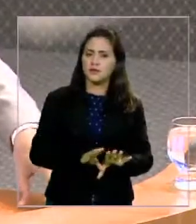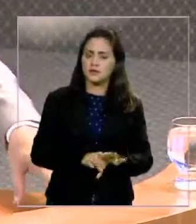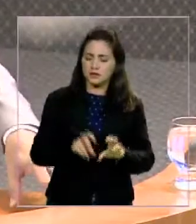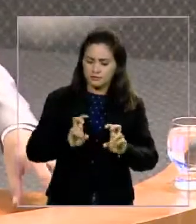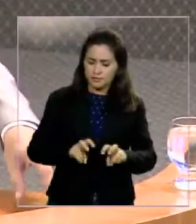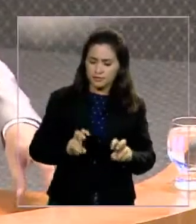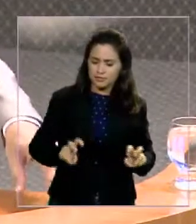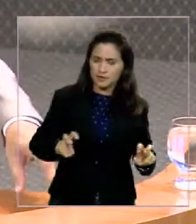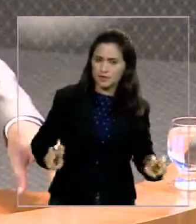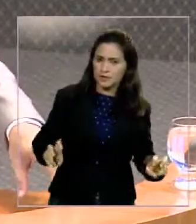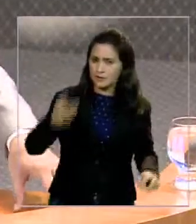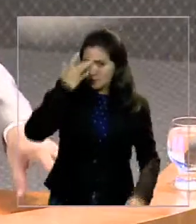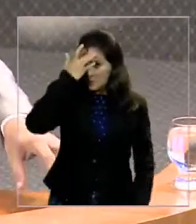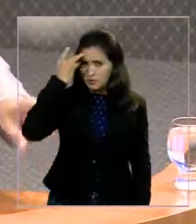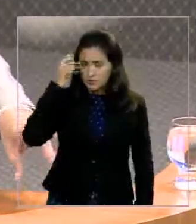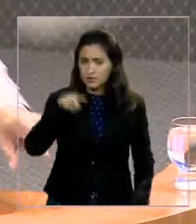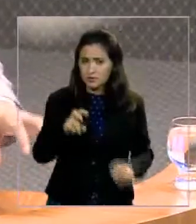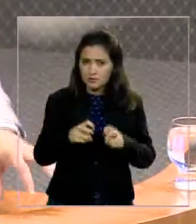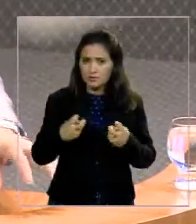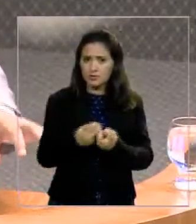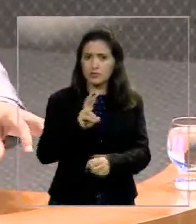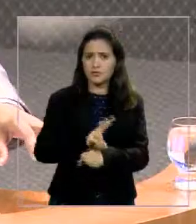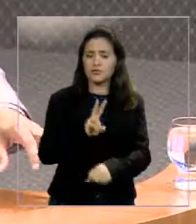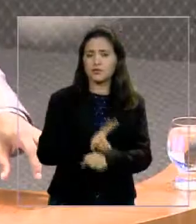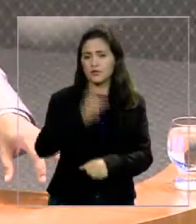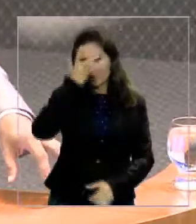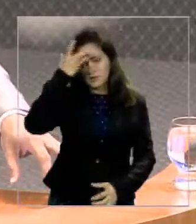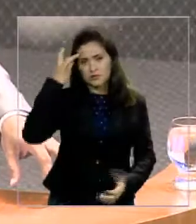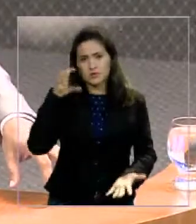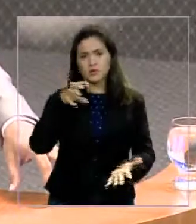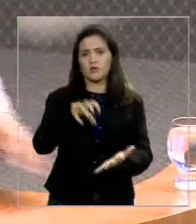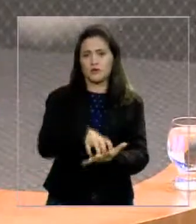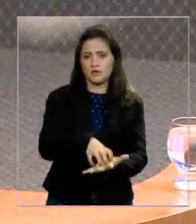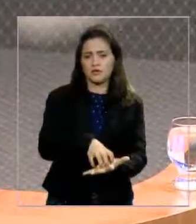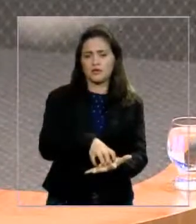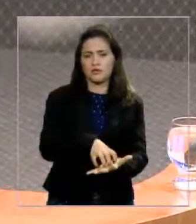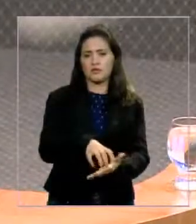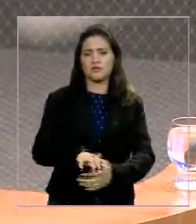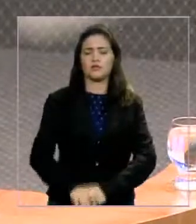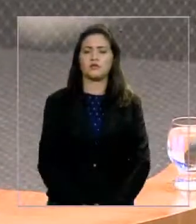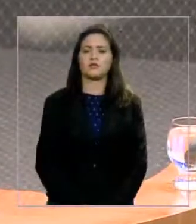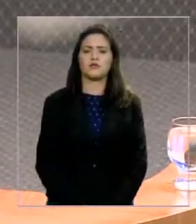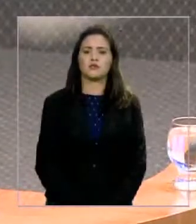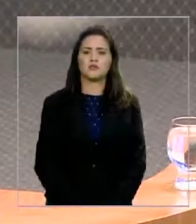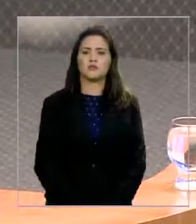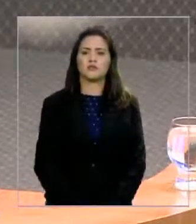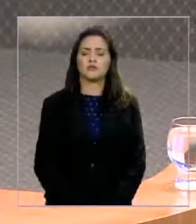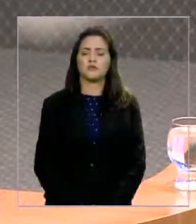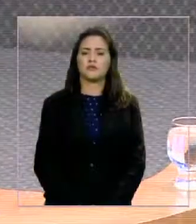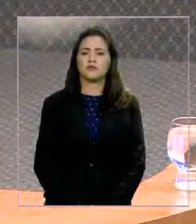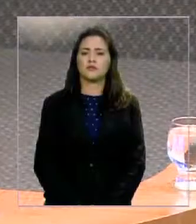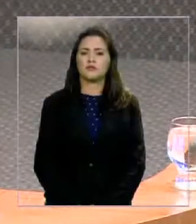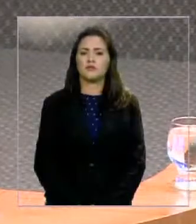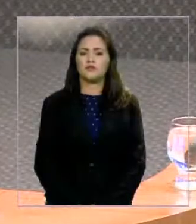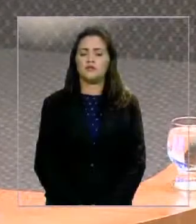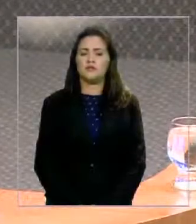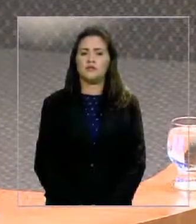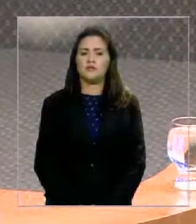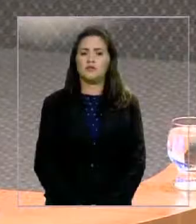às comissões em defesa das pessoas com AIDS. Então, fizemos a composição da mesa das pessoas que